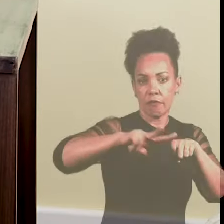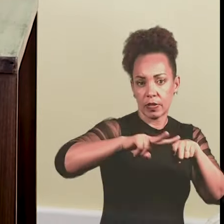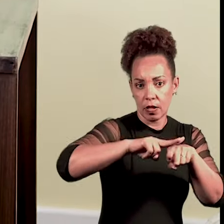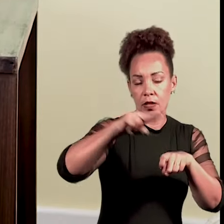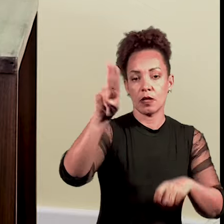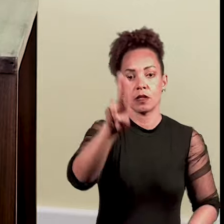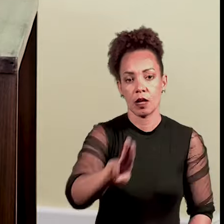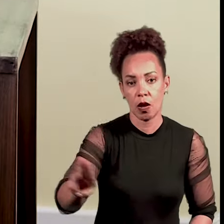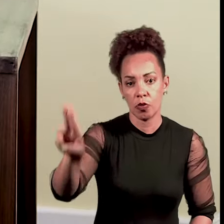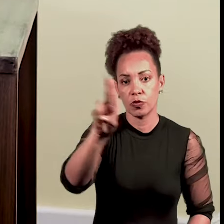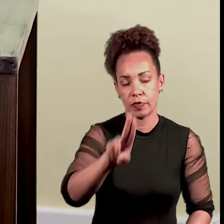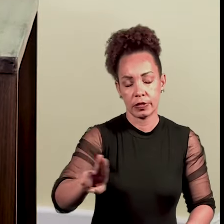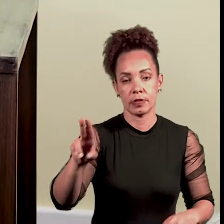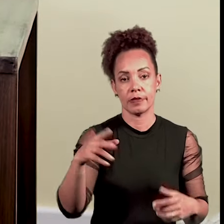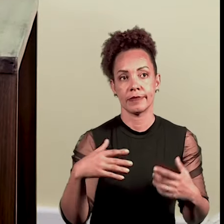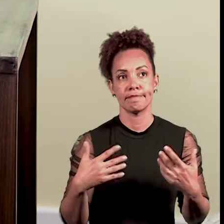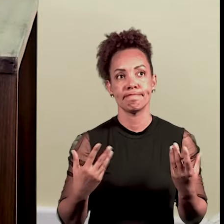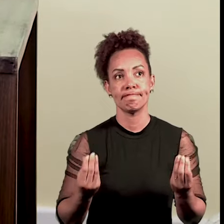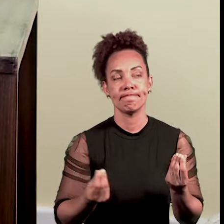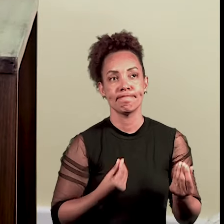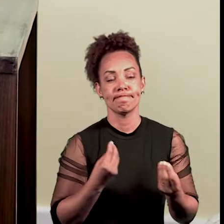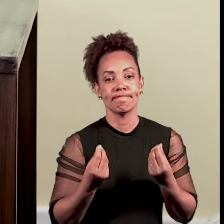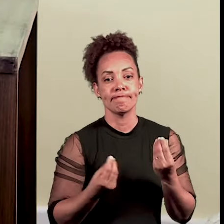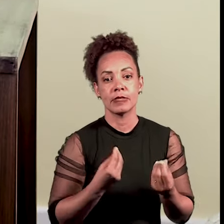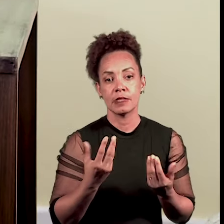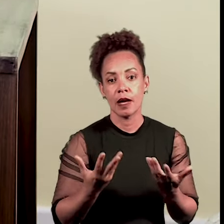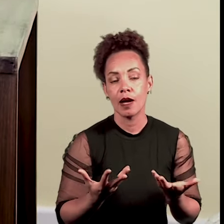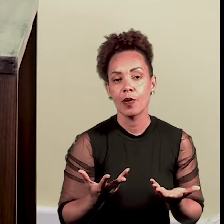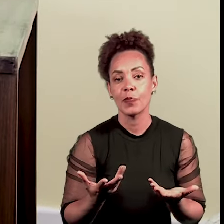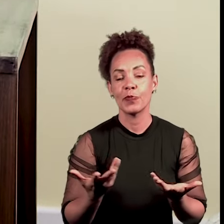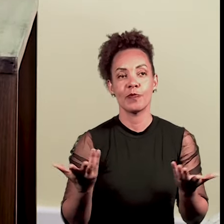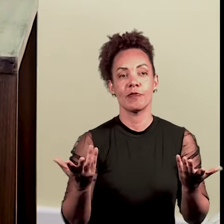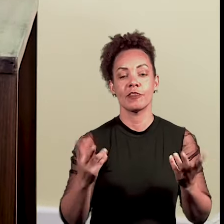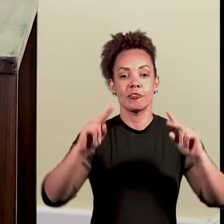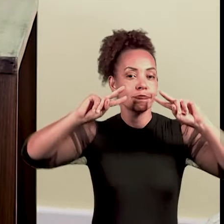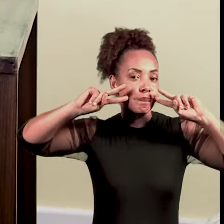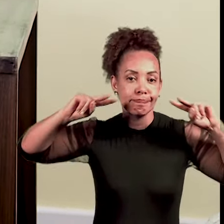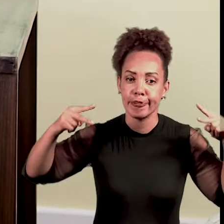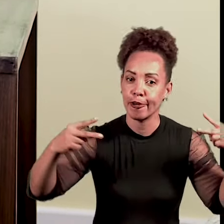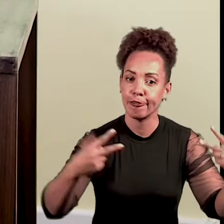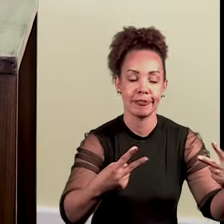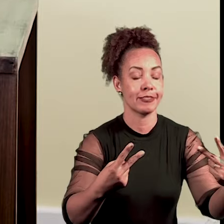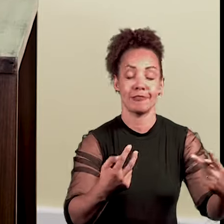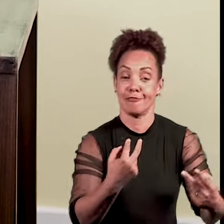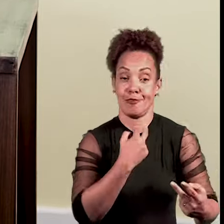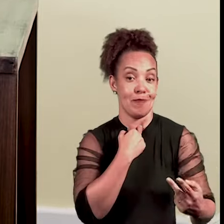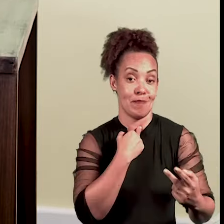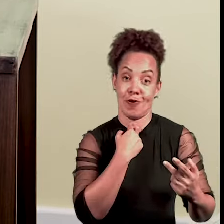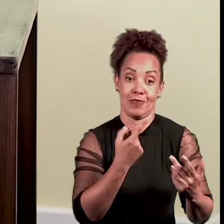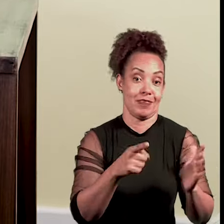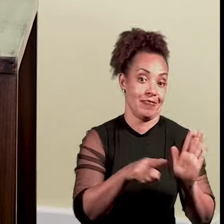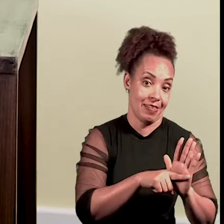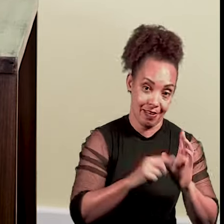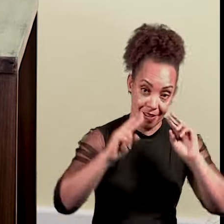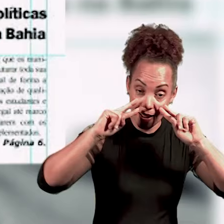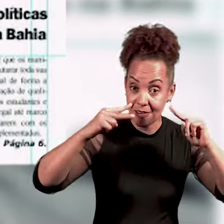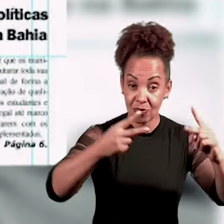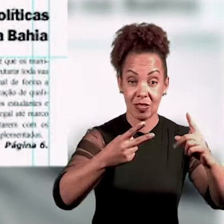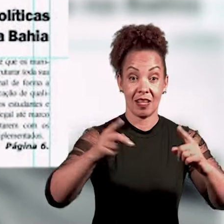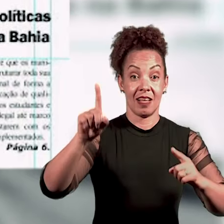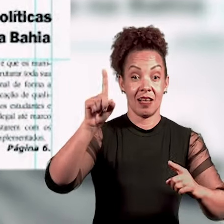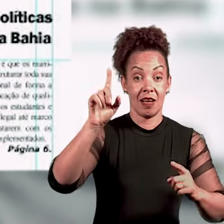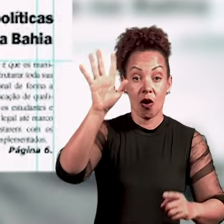É inegável que a UESC tem hoje um reconhecimento não só local, como nacional, como internacional. Isso é